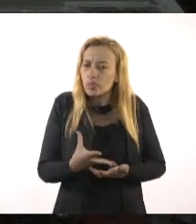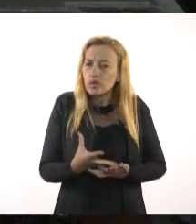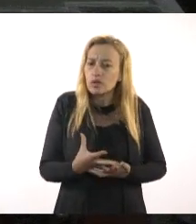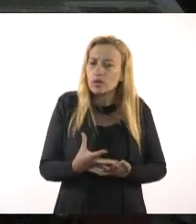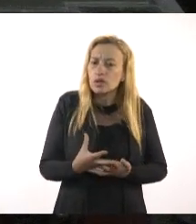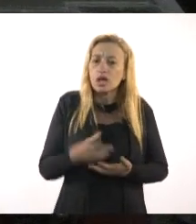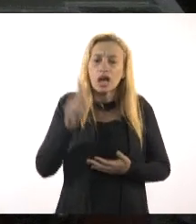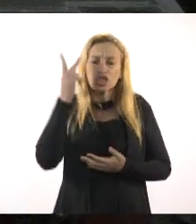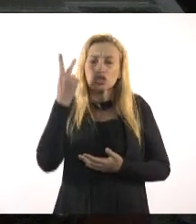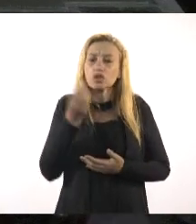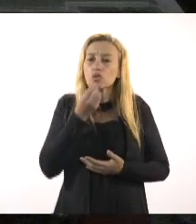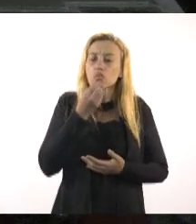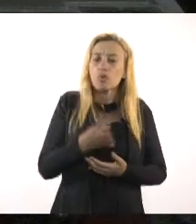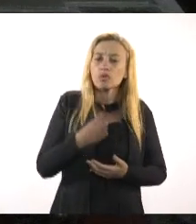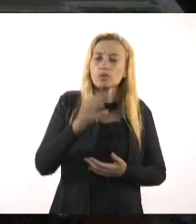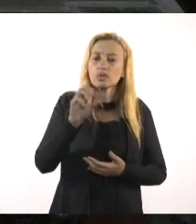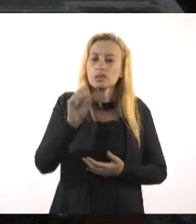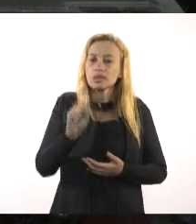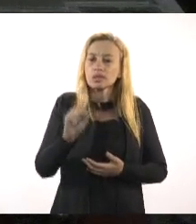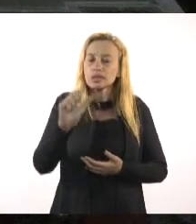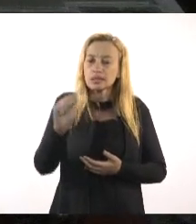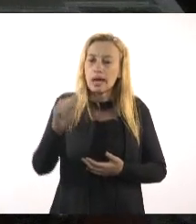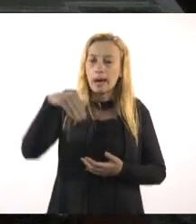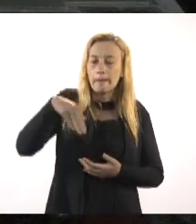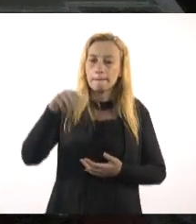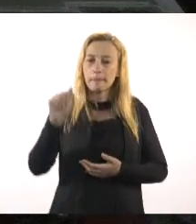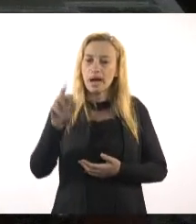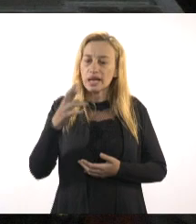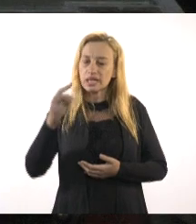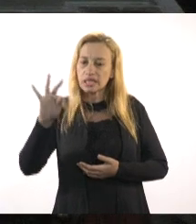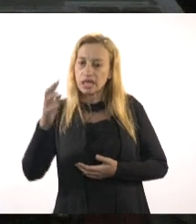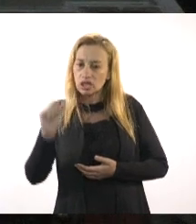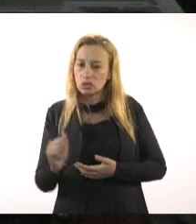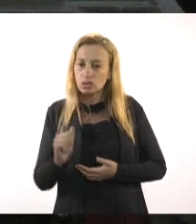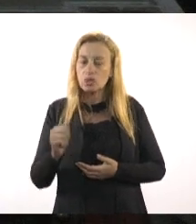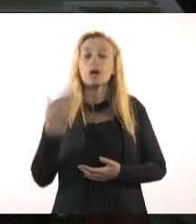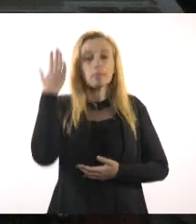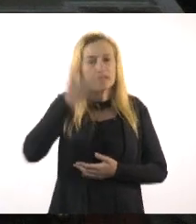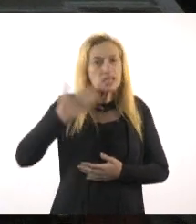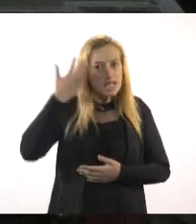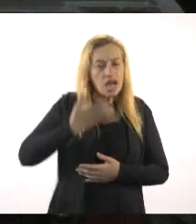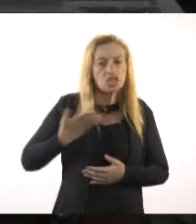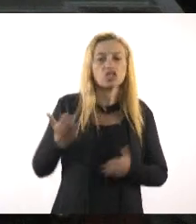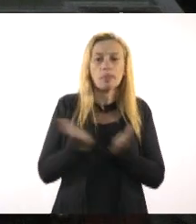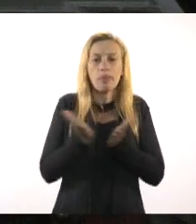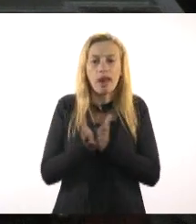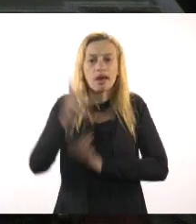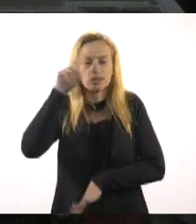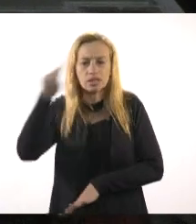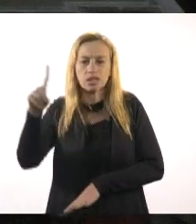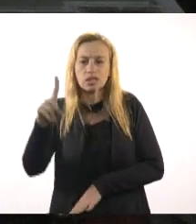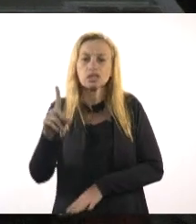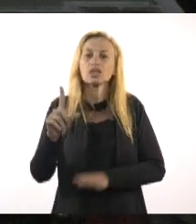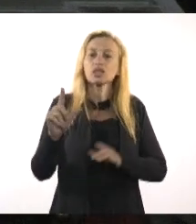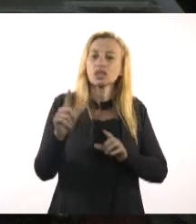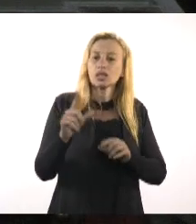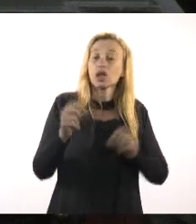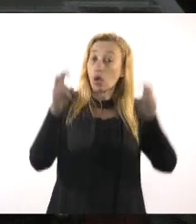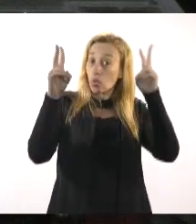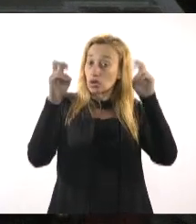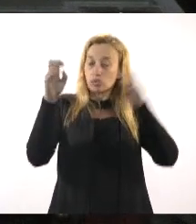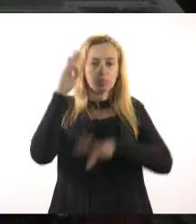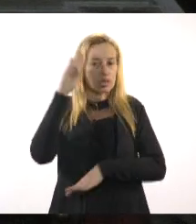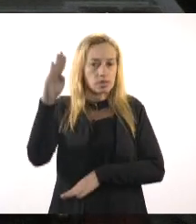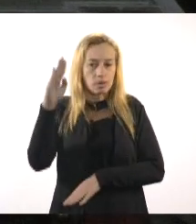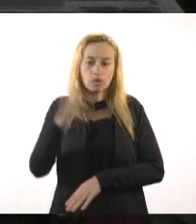história do bom samaritano, essa grande mensagem bíblica e que também vem como lema da nossa campanha da fraternidade de